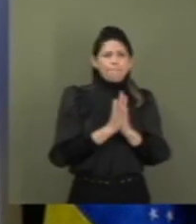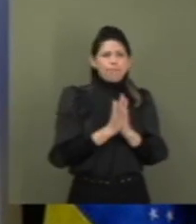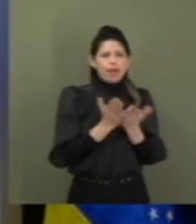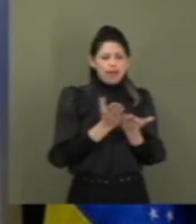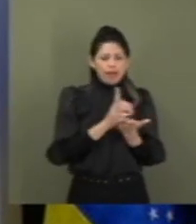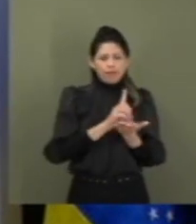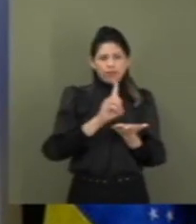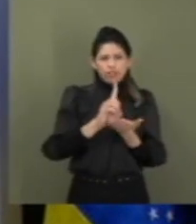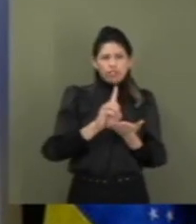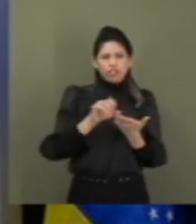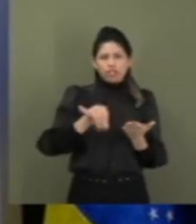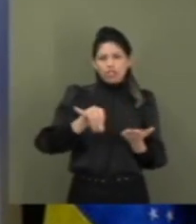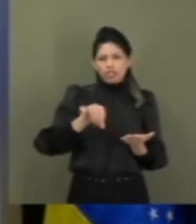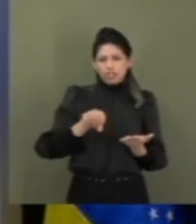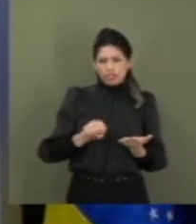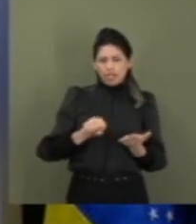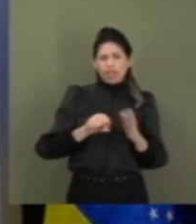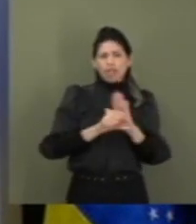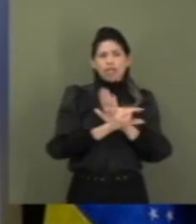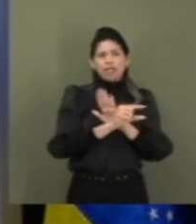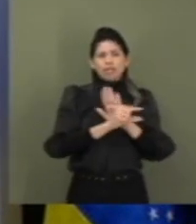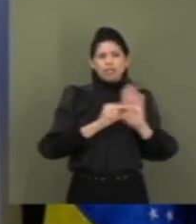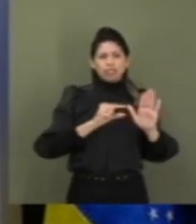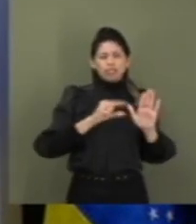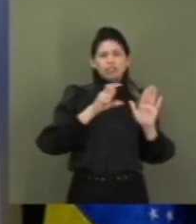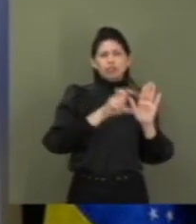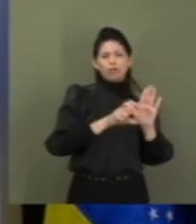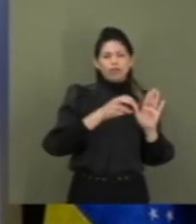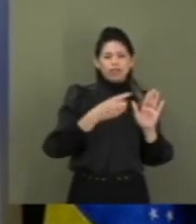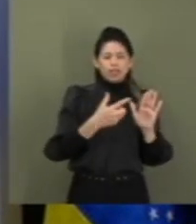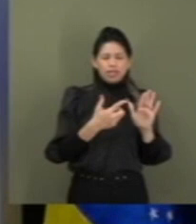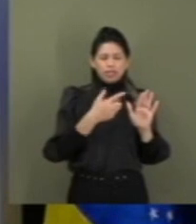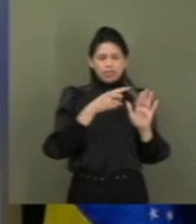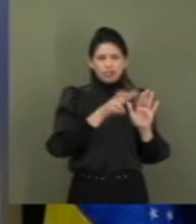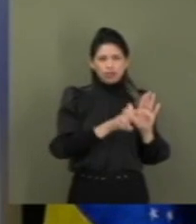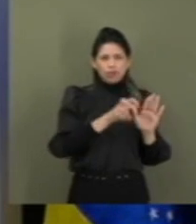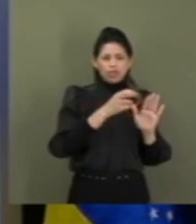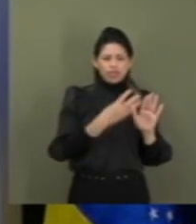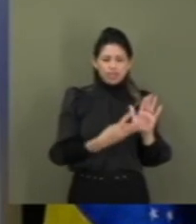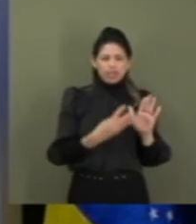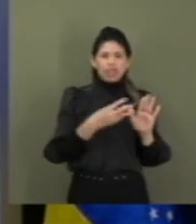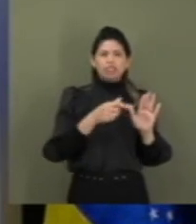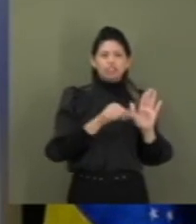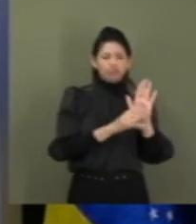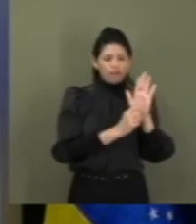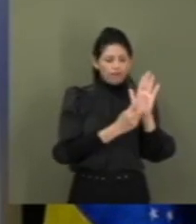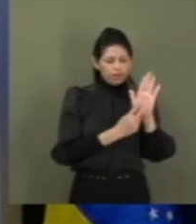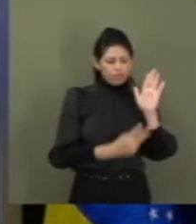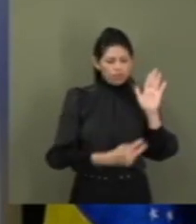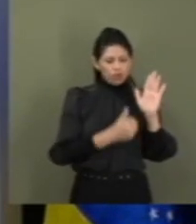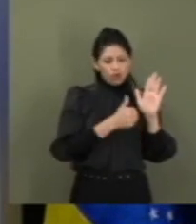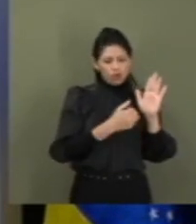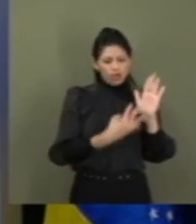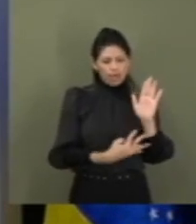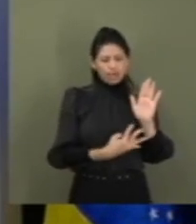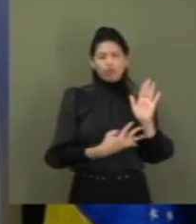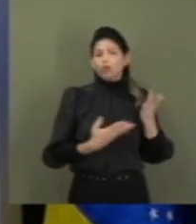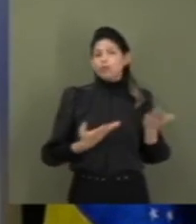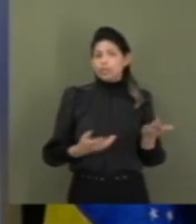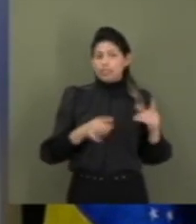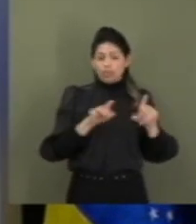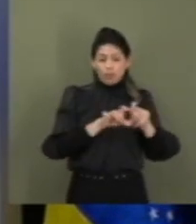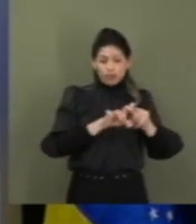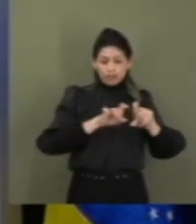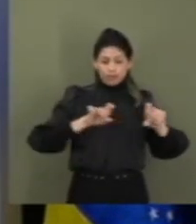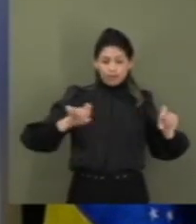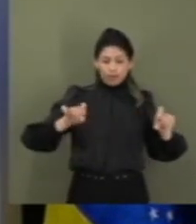53:14. Esse texto bíblico tem 2.700 anos de idade, mas se aplica perfeitamente